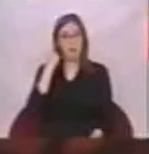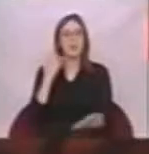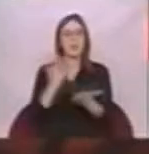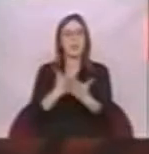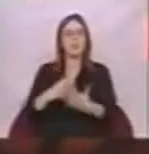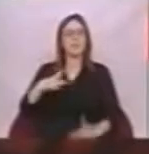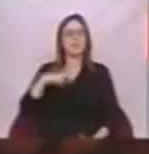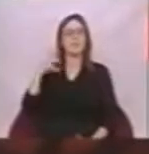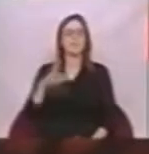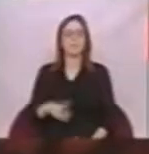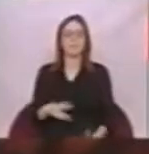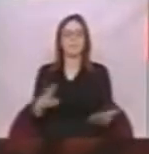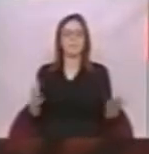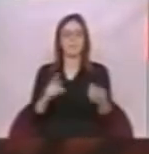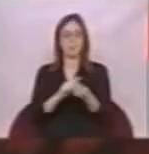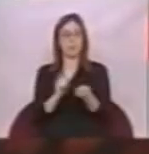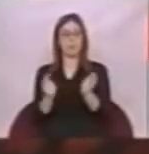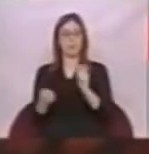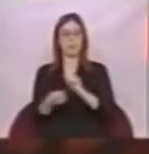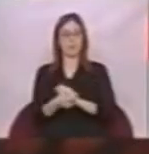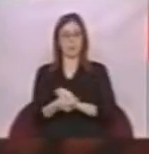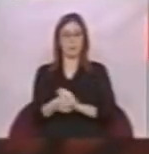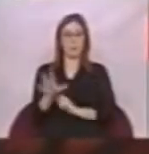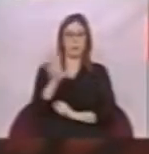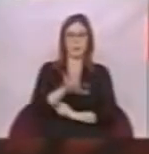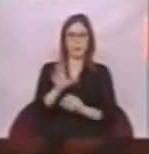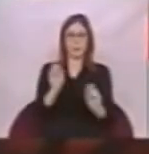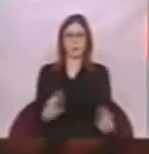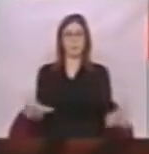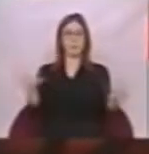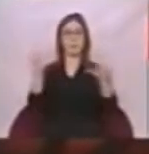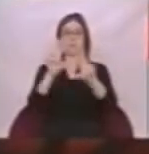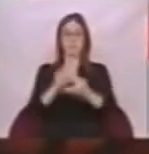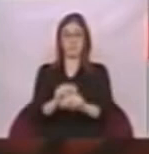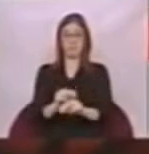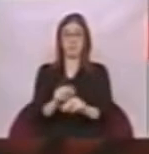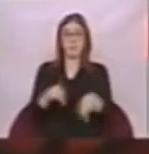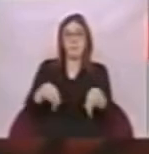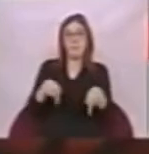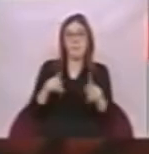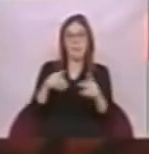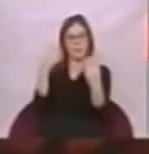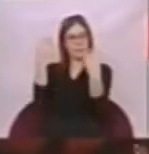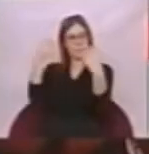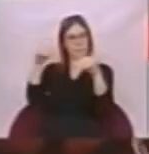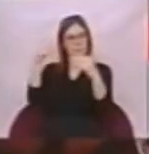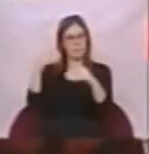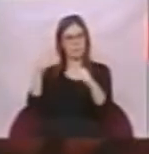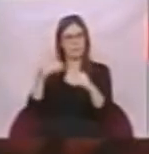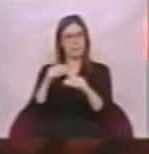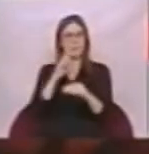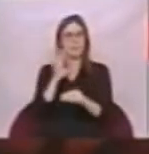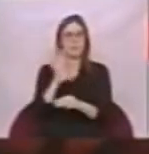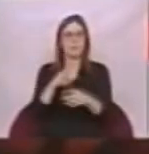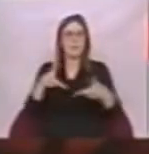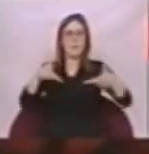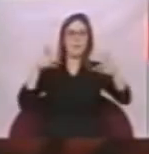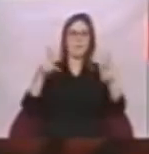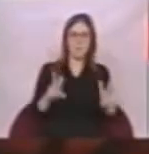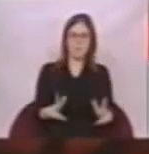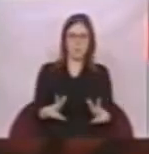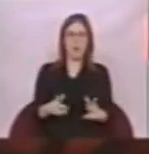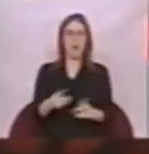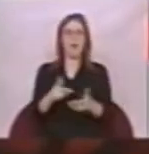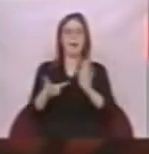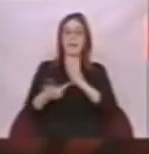As escolas portuguesas estão a mudar o caráter inovador, vê-se nos métodos de ensino, no próprio mobiliário e no